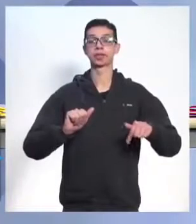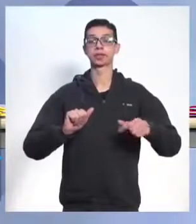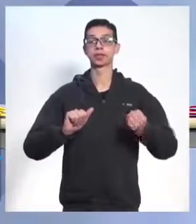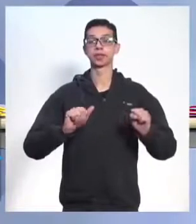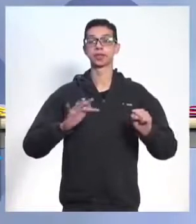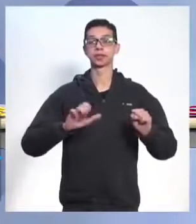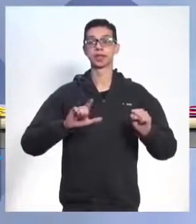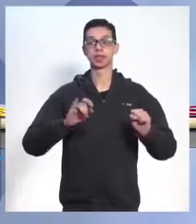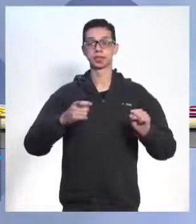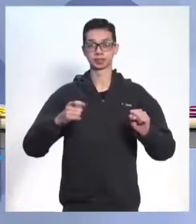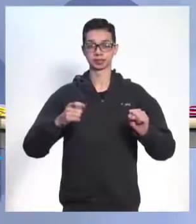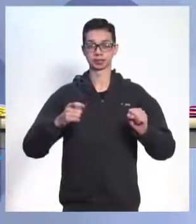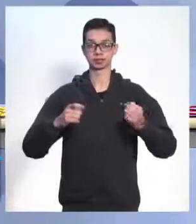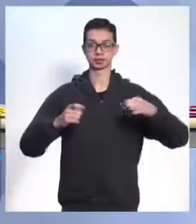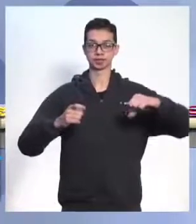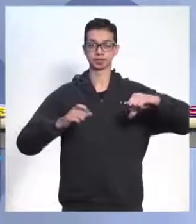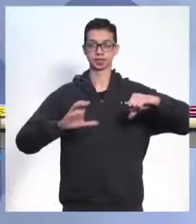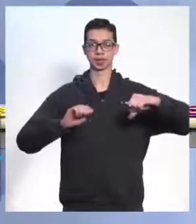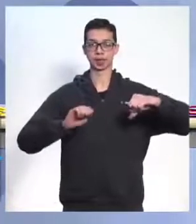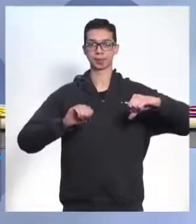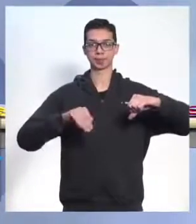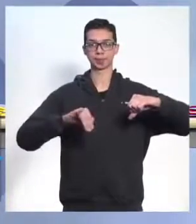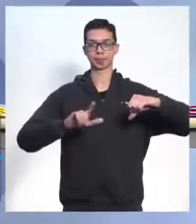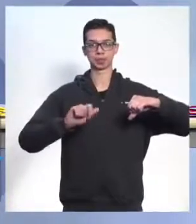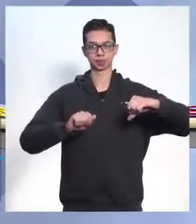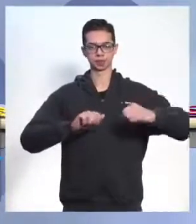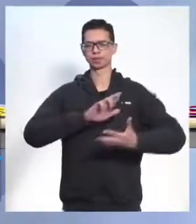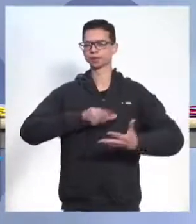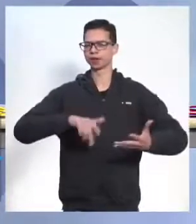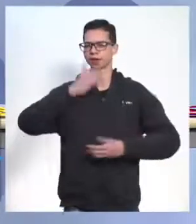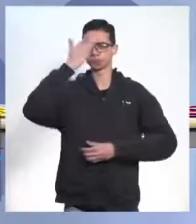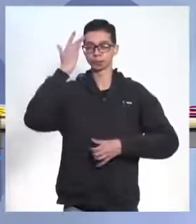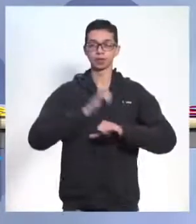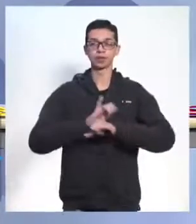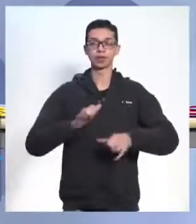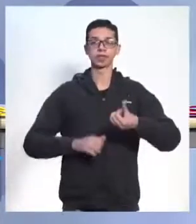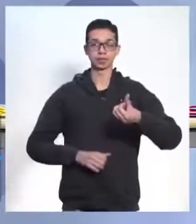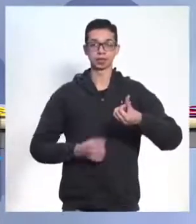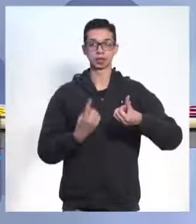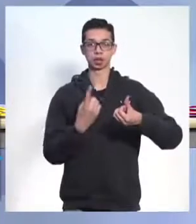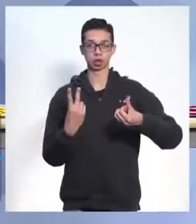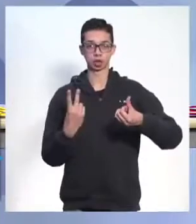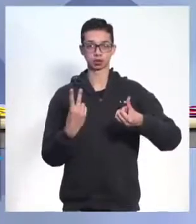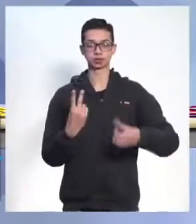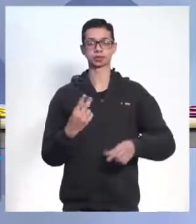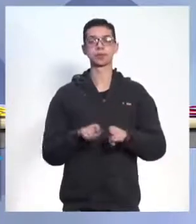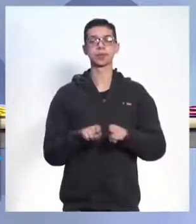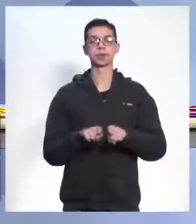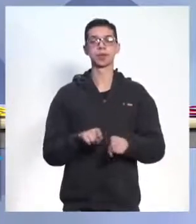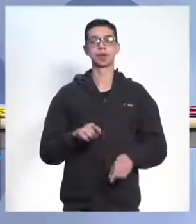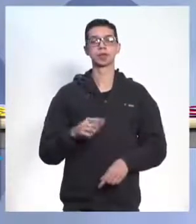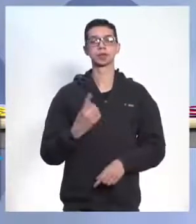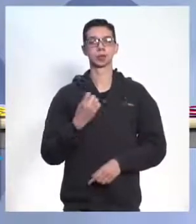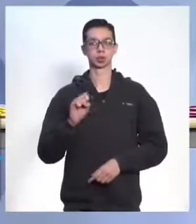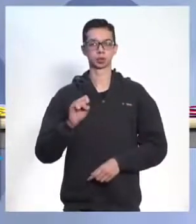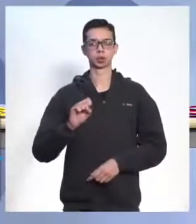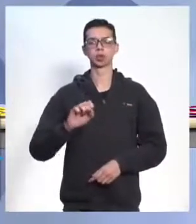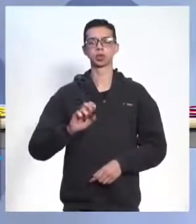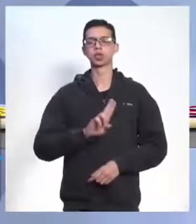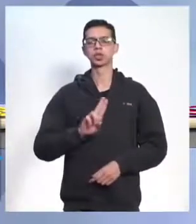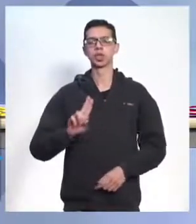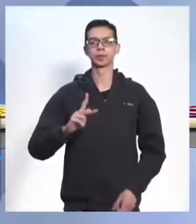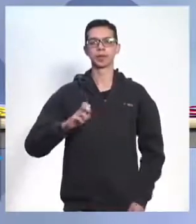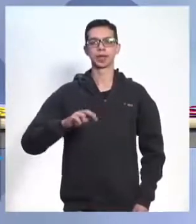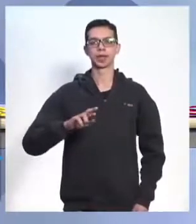gente falaram 6, 12 e 18. O Henrique colocou 2, 4 e